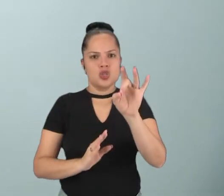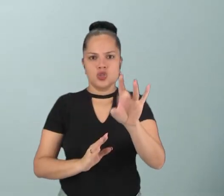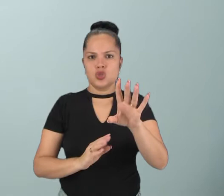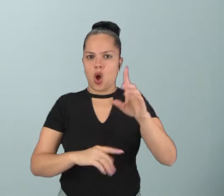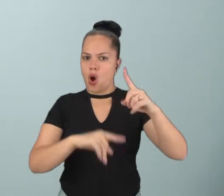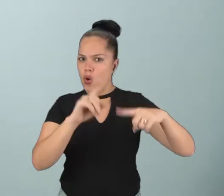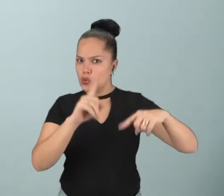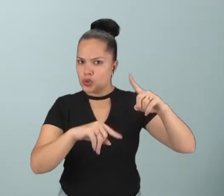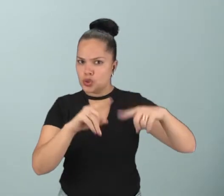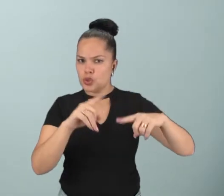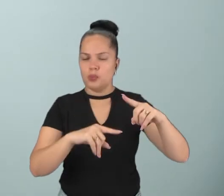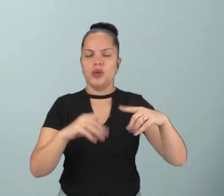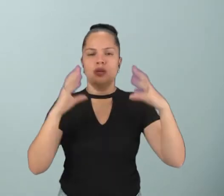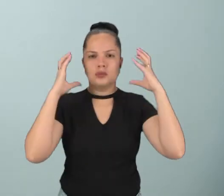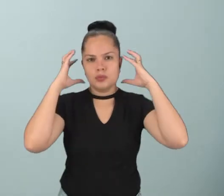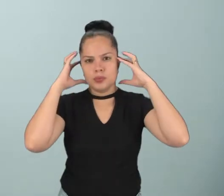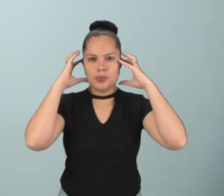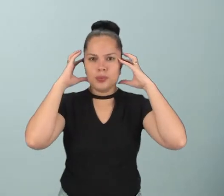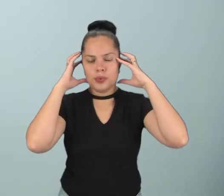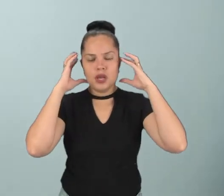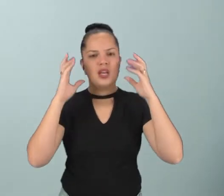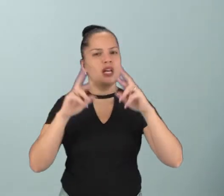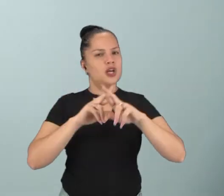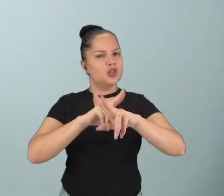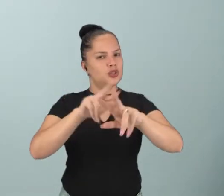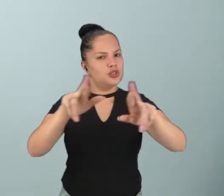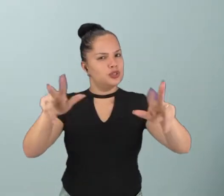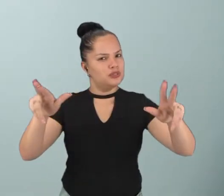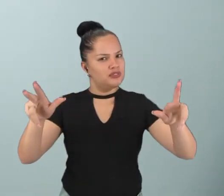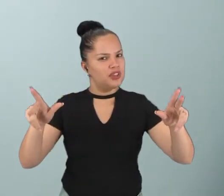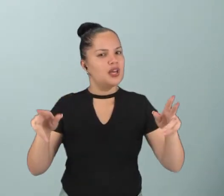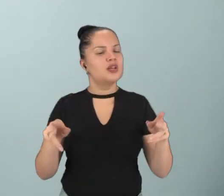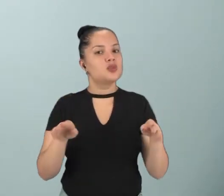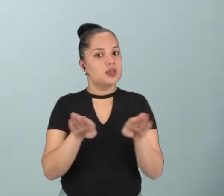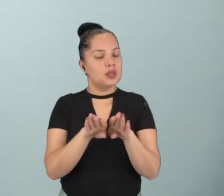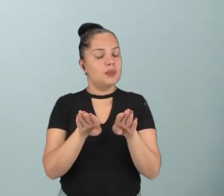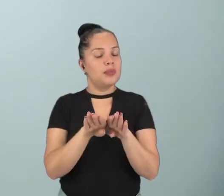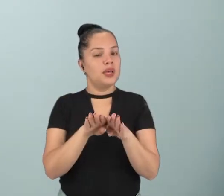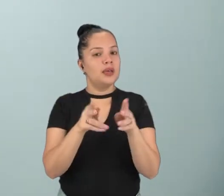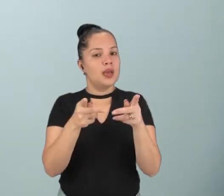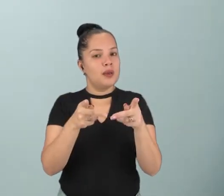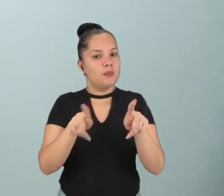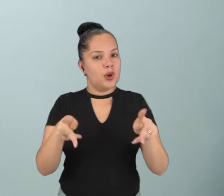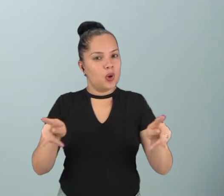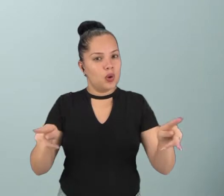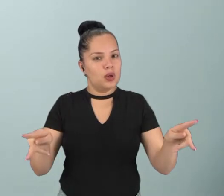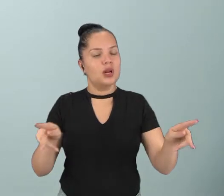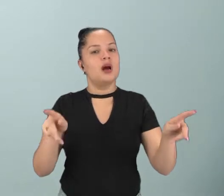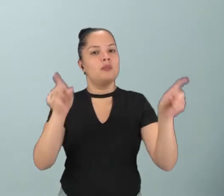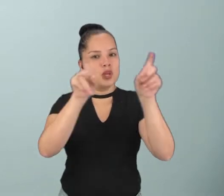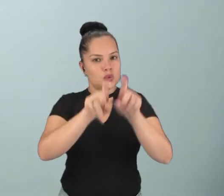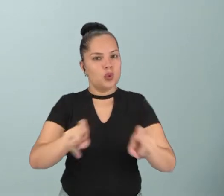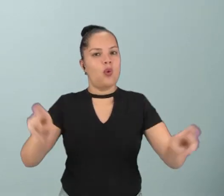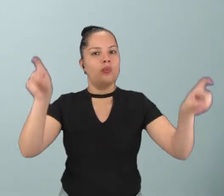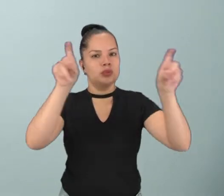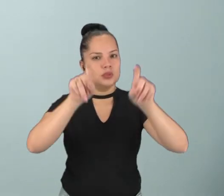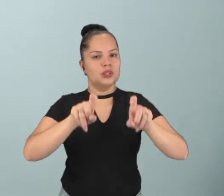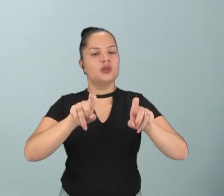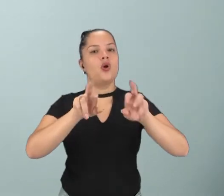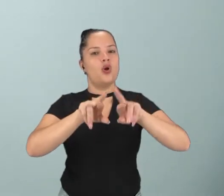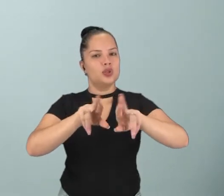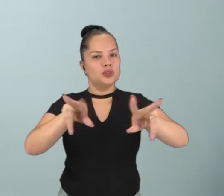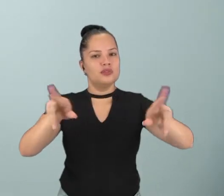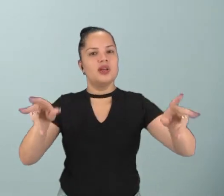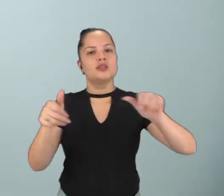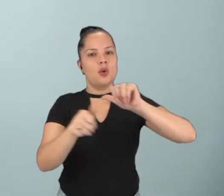instrumentos acústicos, nós temos os eletrônicos e nós temos programas, né, de computadores que podem também diversificar esse